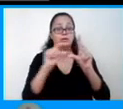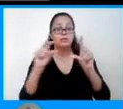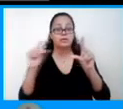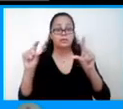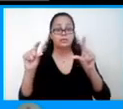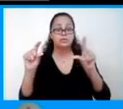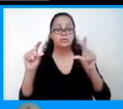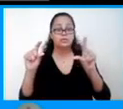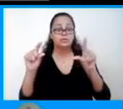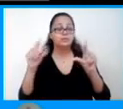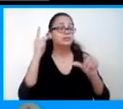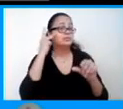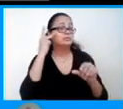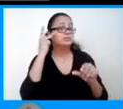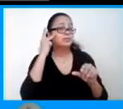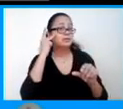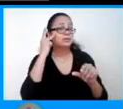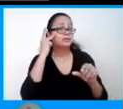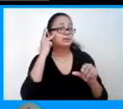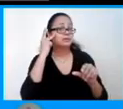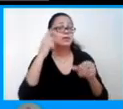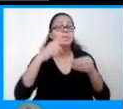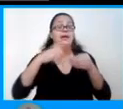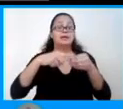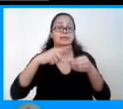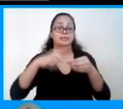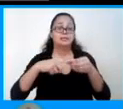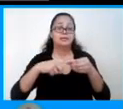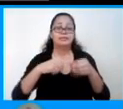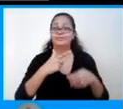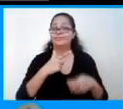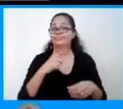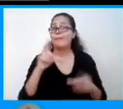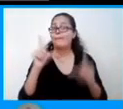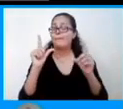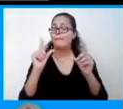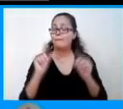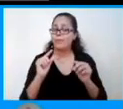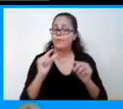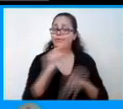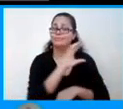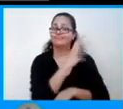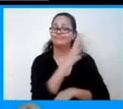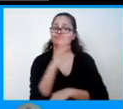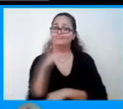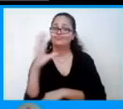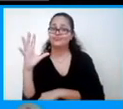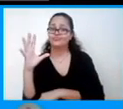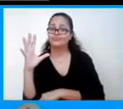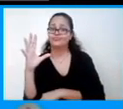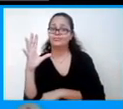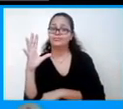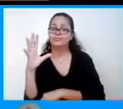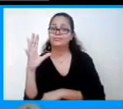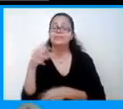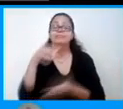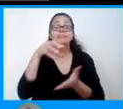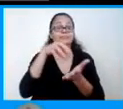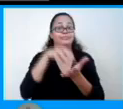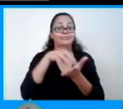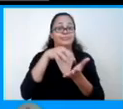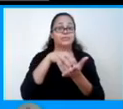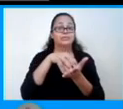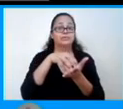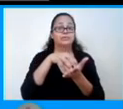do município de São Paulo, área urbana com nenhuma ou pouca vegetação. essa região que é a região mais centralizada, né, a região